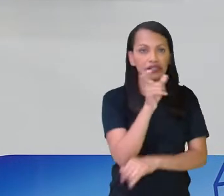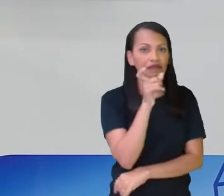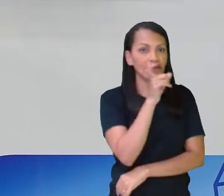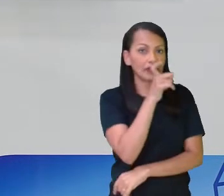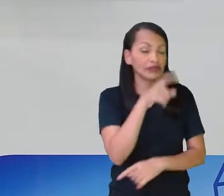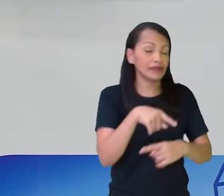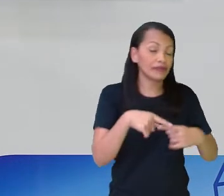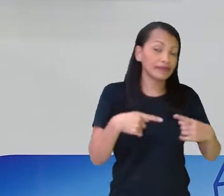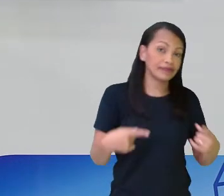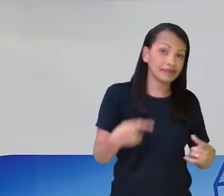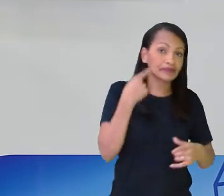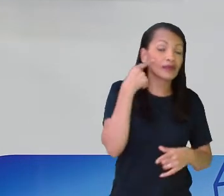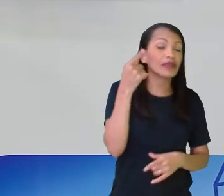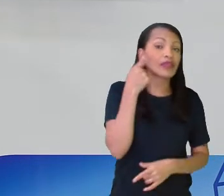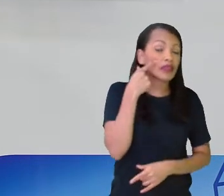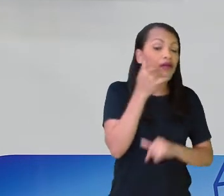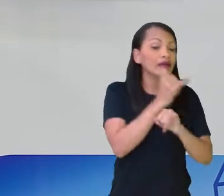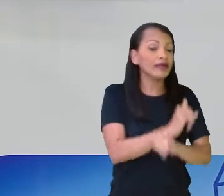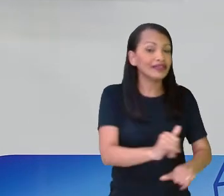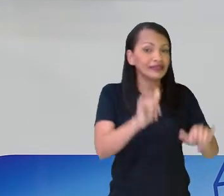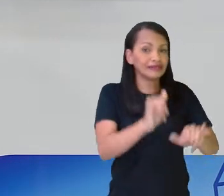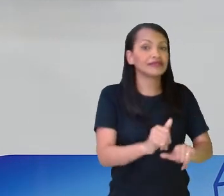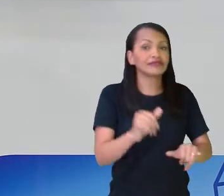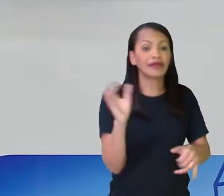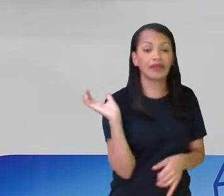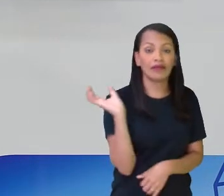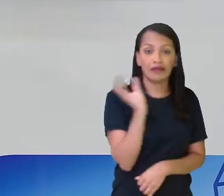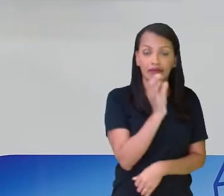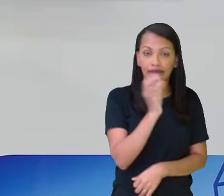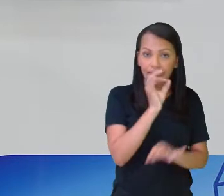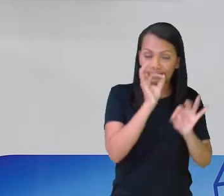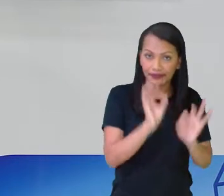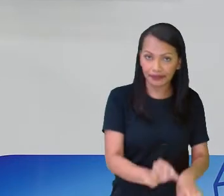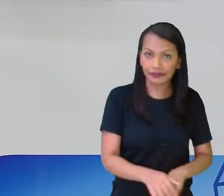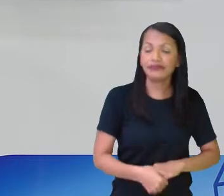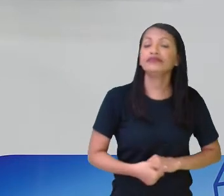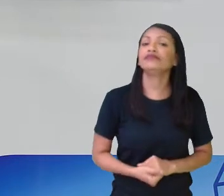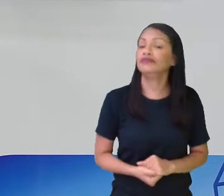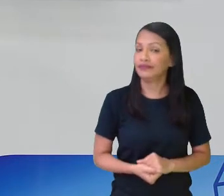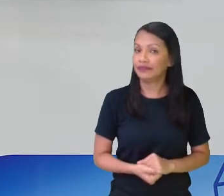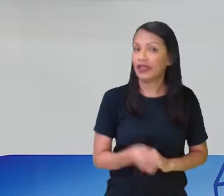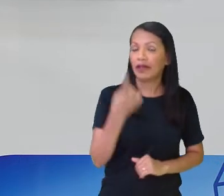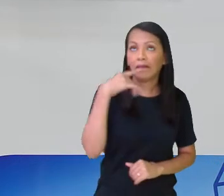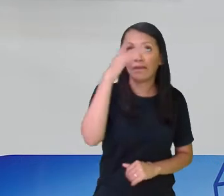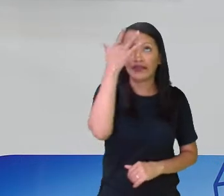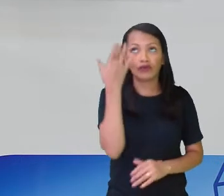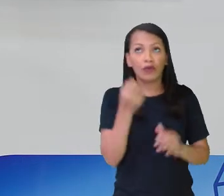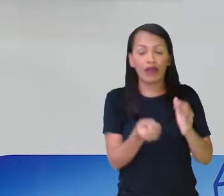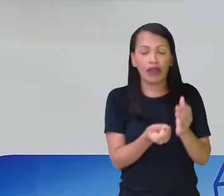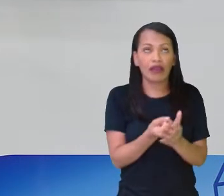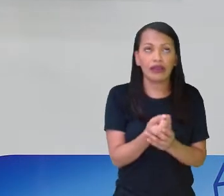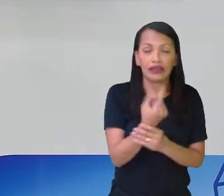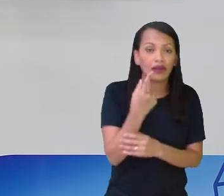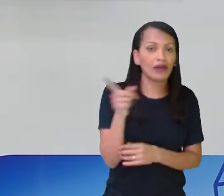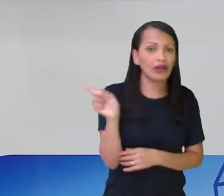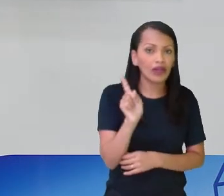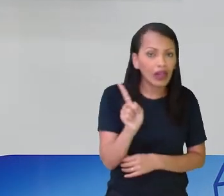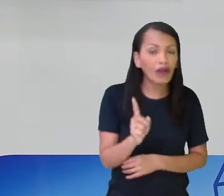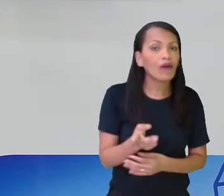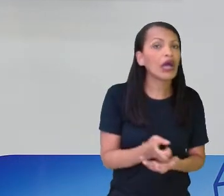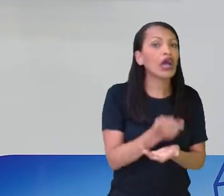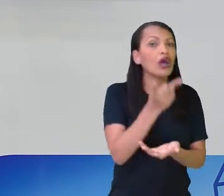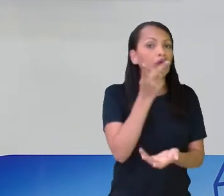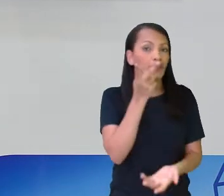a notícia é algo produzido imediato, é repassado imediato. E ninguém criou, acontece, são acontecimentos,